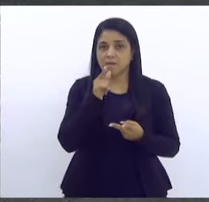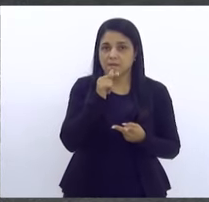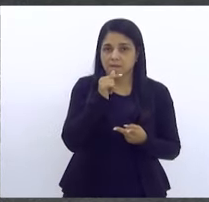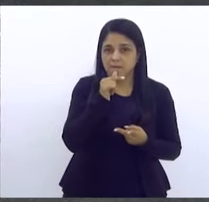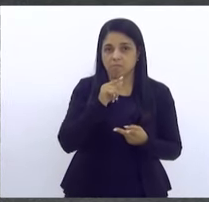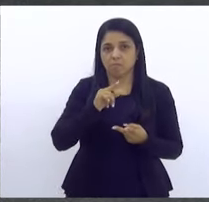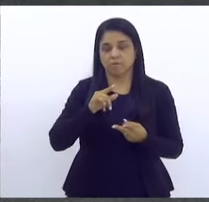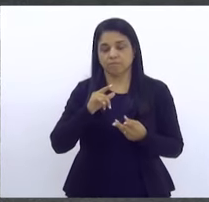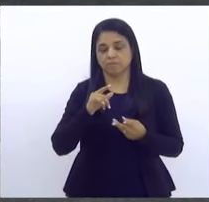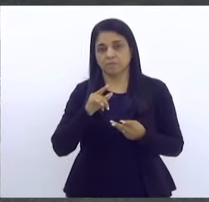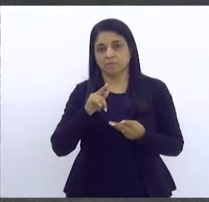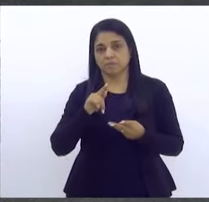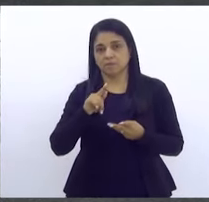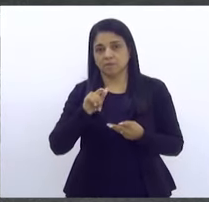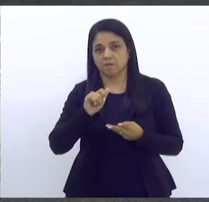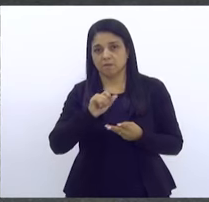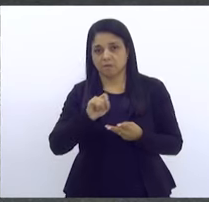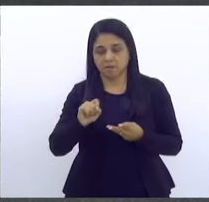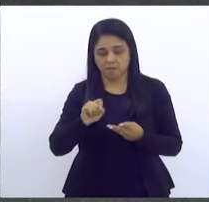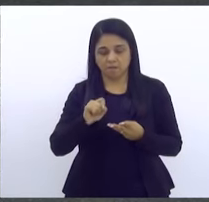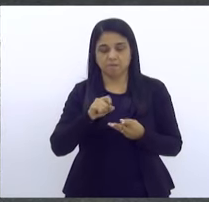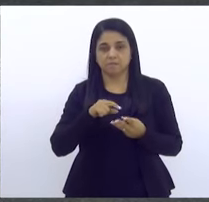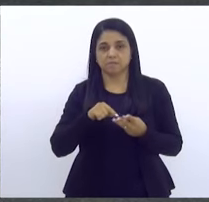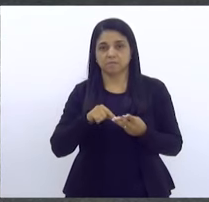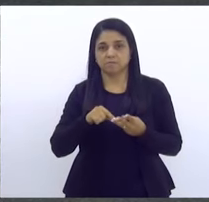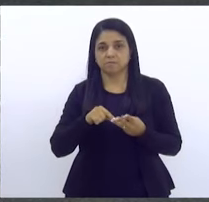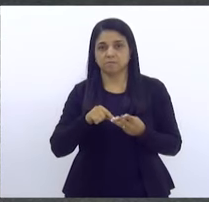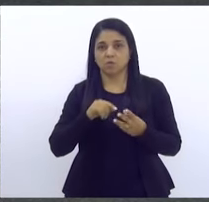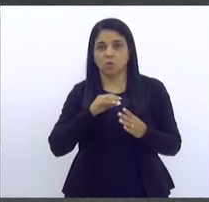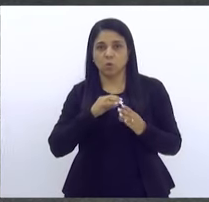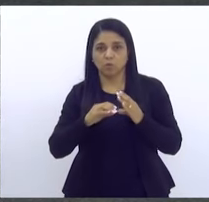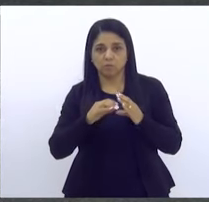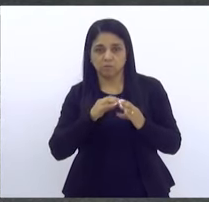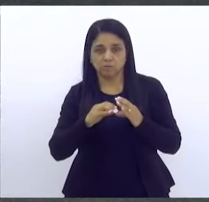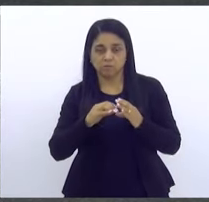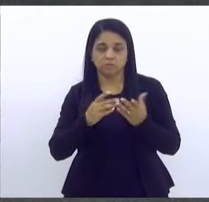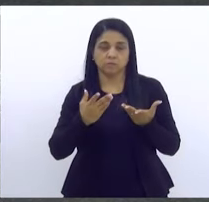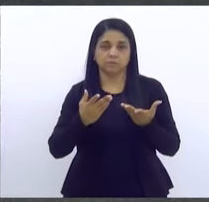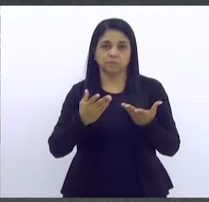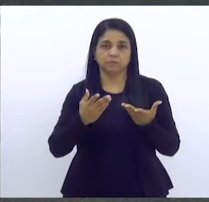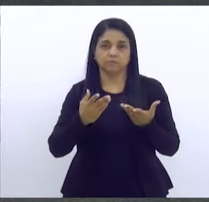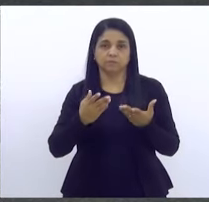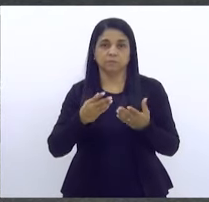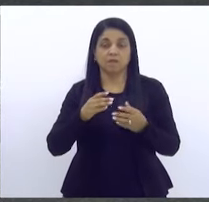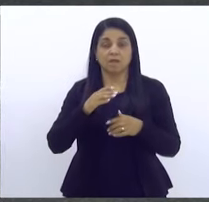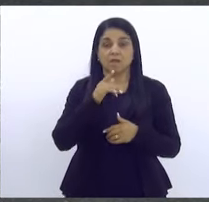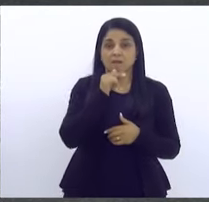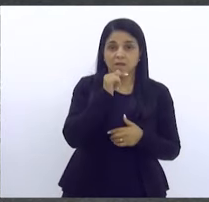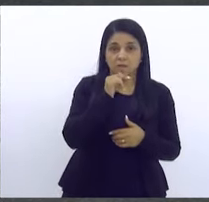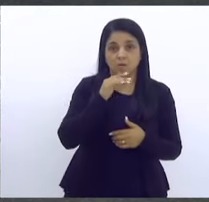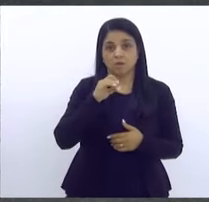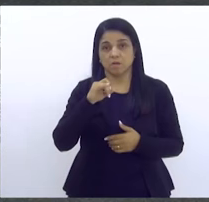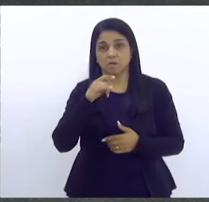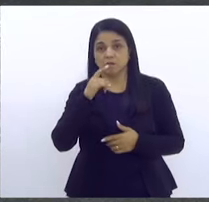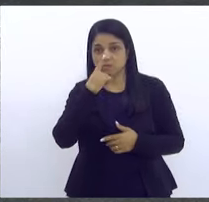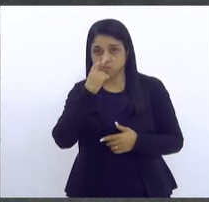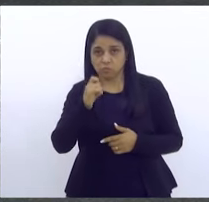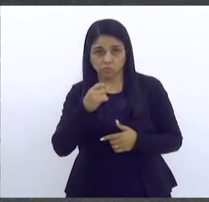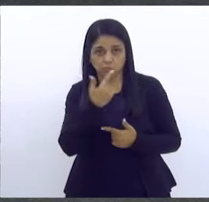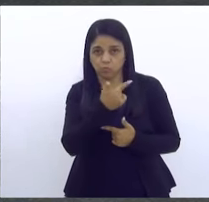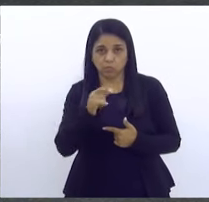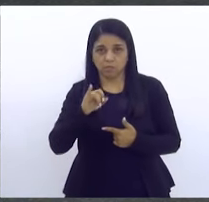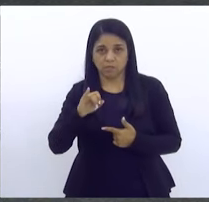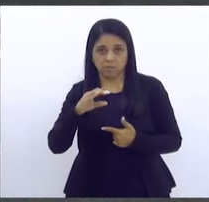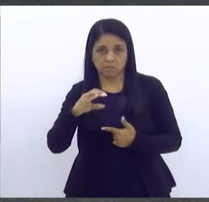e telecomunicações, porque água e esgoto não tem ICMS. Nas contas de serviços